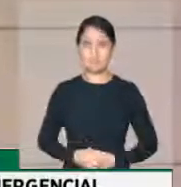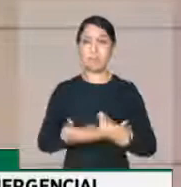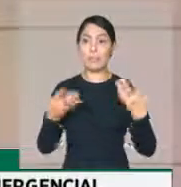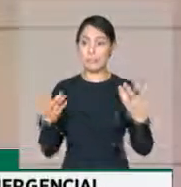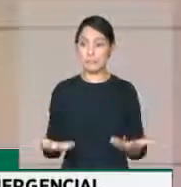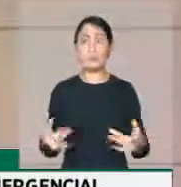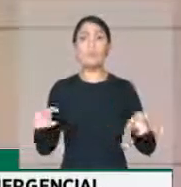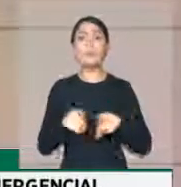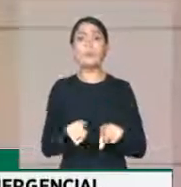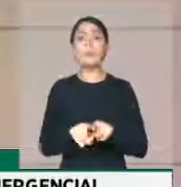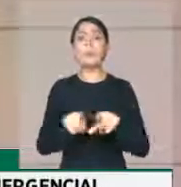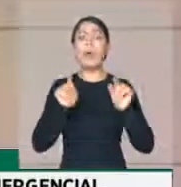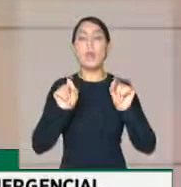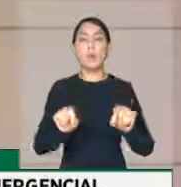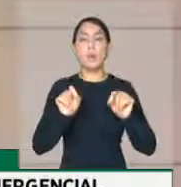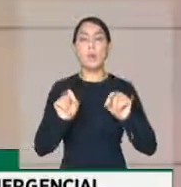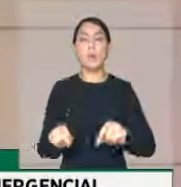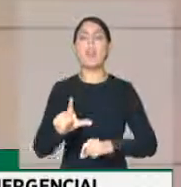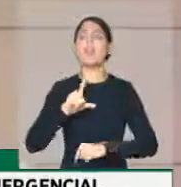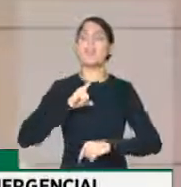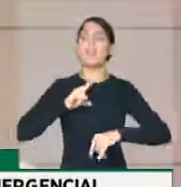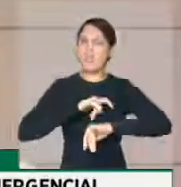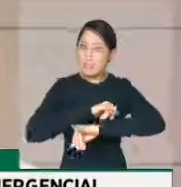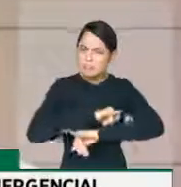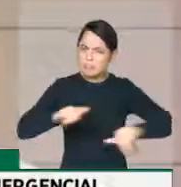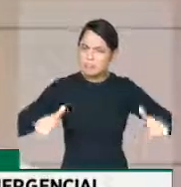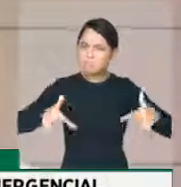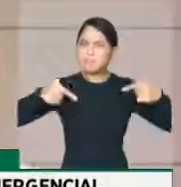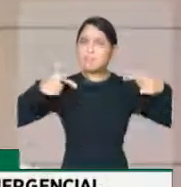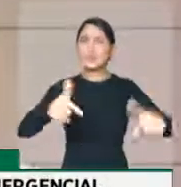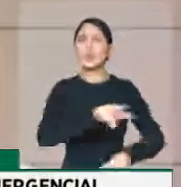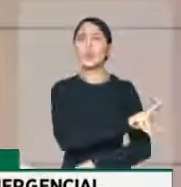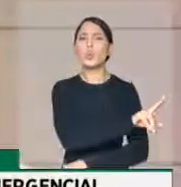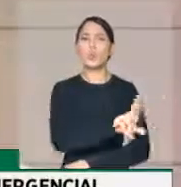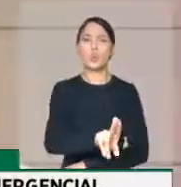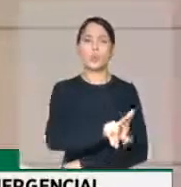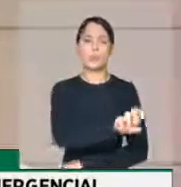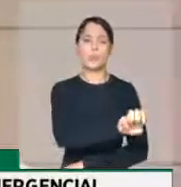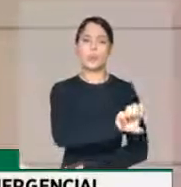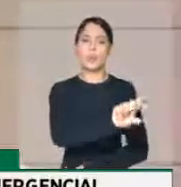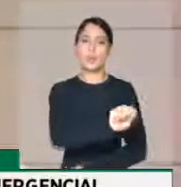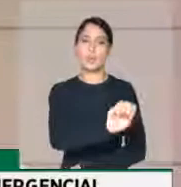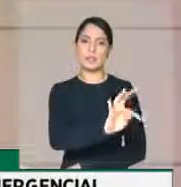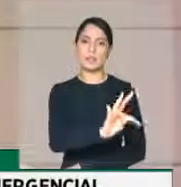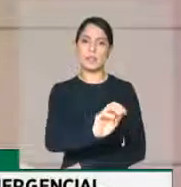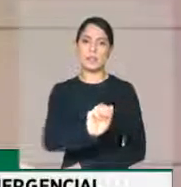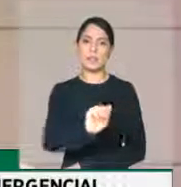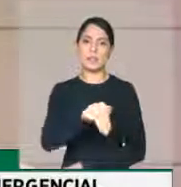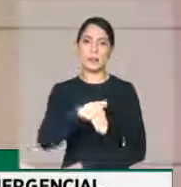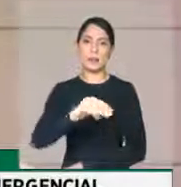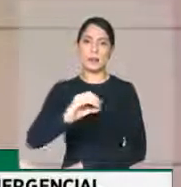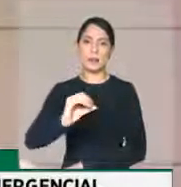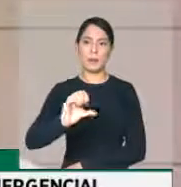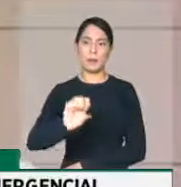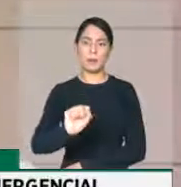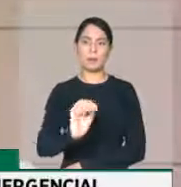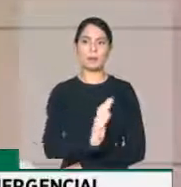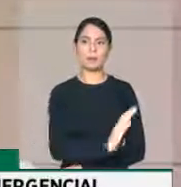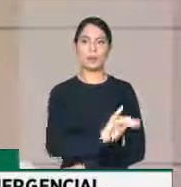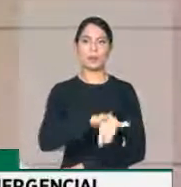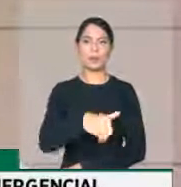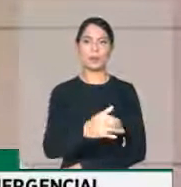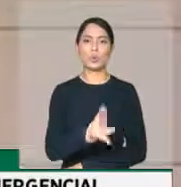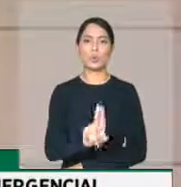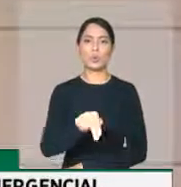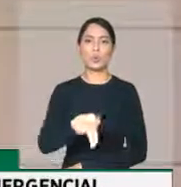também a publicação de um manifesto chamado Estamos Juntos, também com o mesmo perfil. Dos dois